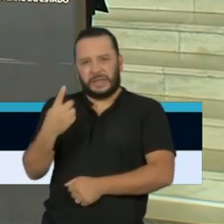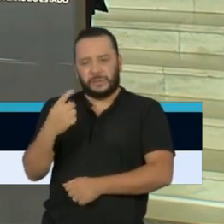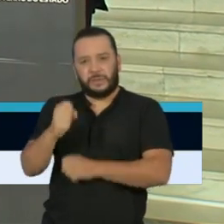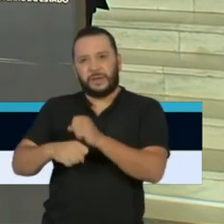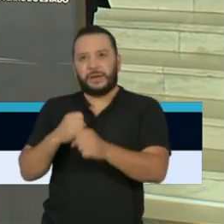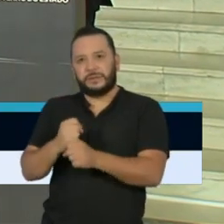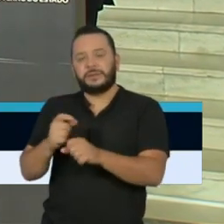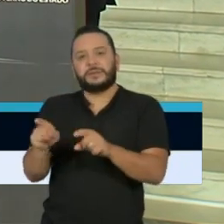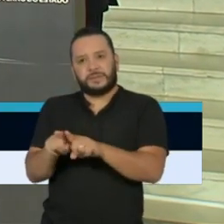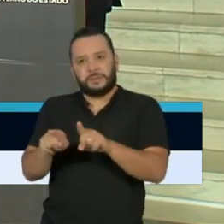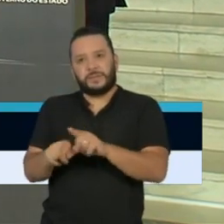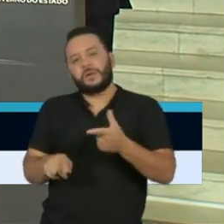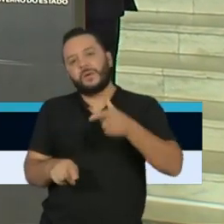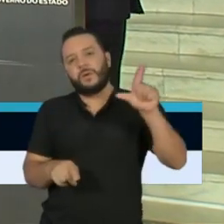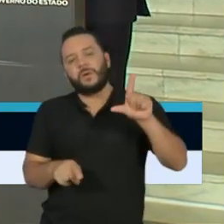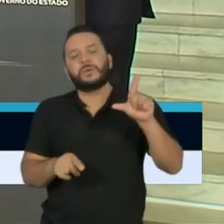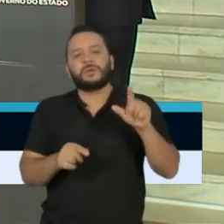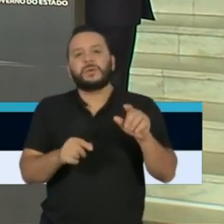do Hospital